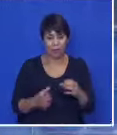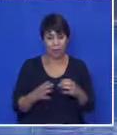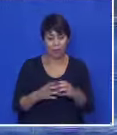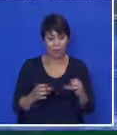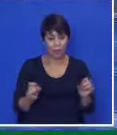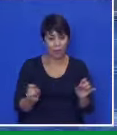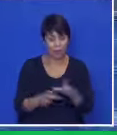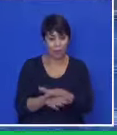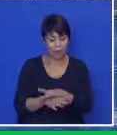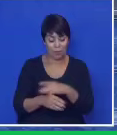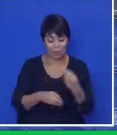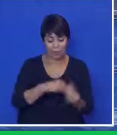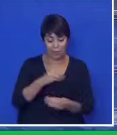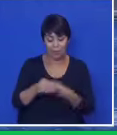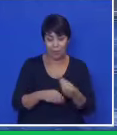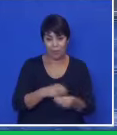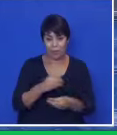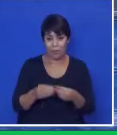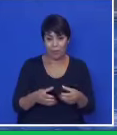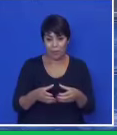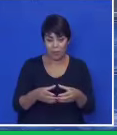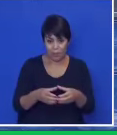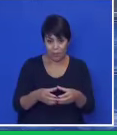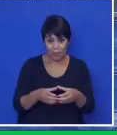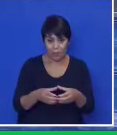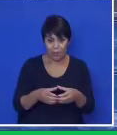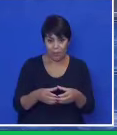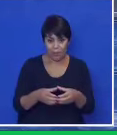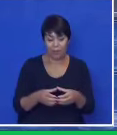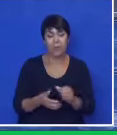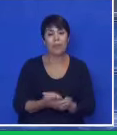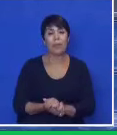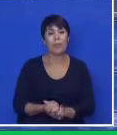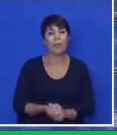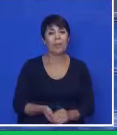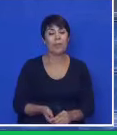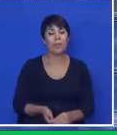Globo carregado, embaralhando 60 bolas numeradas de 0 a 60.